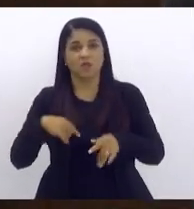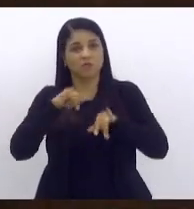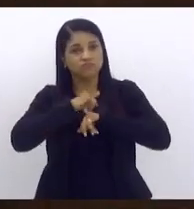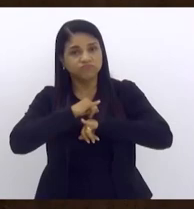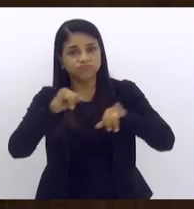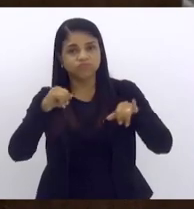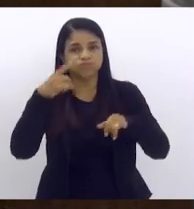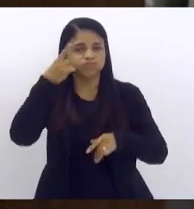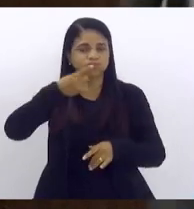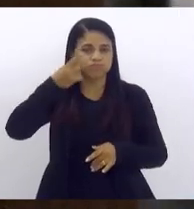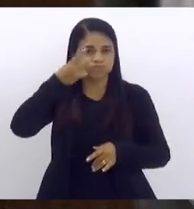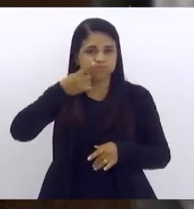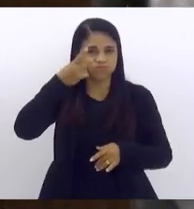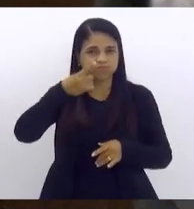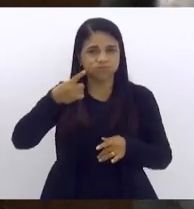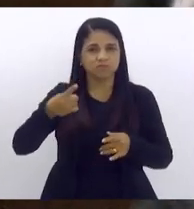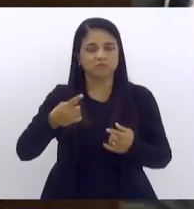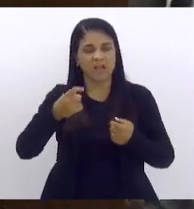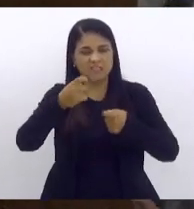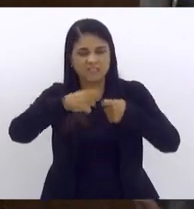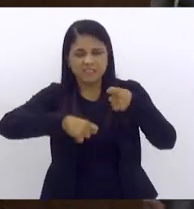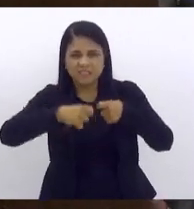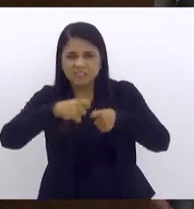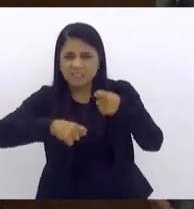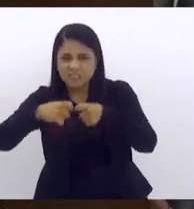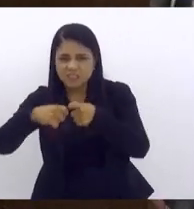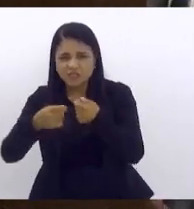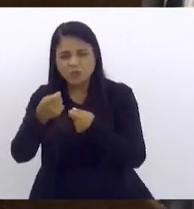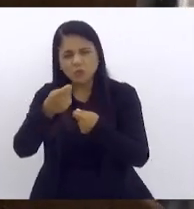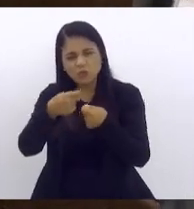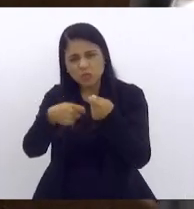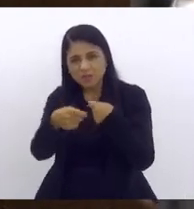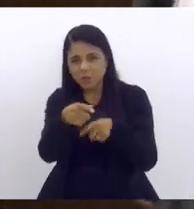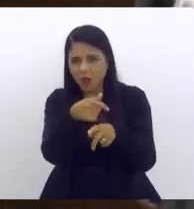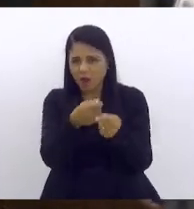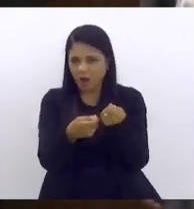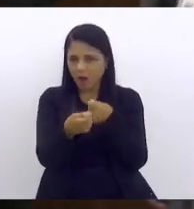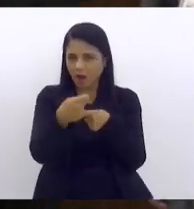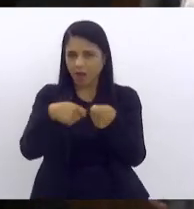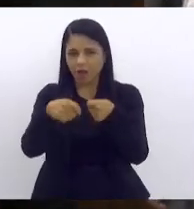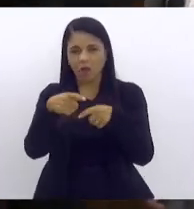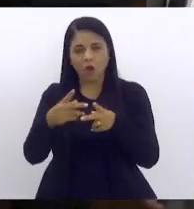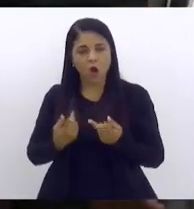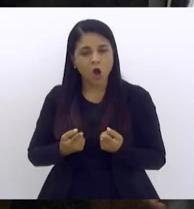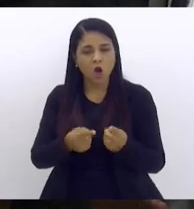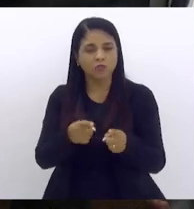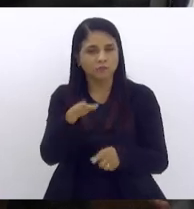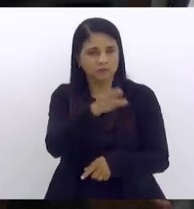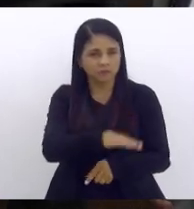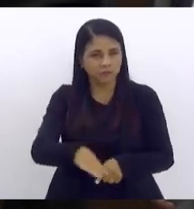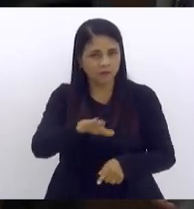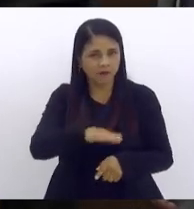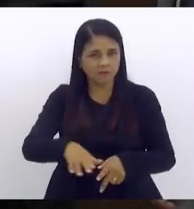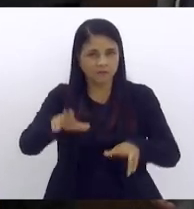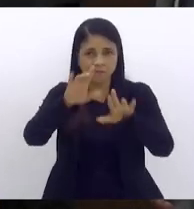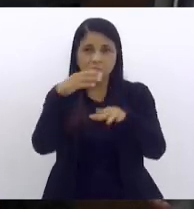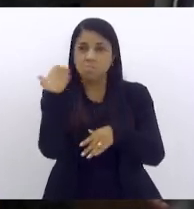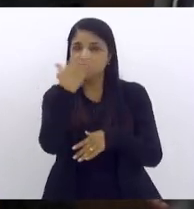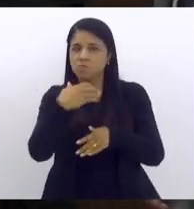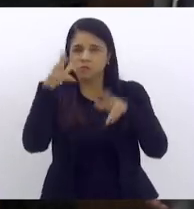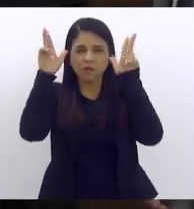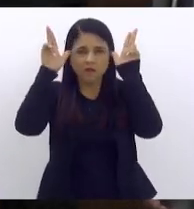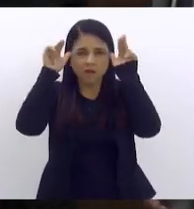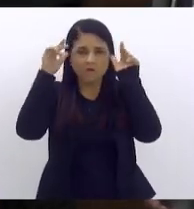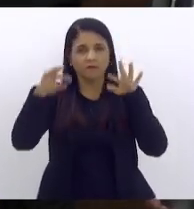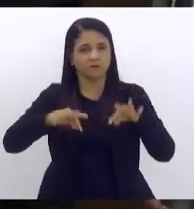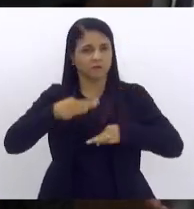denunciamos a sexualização contra as nossas crianças e também as mais diversas